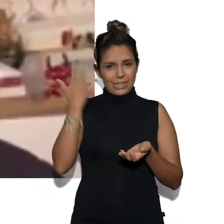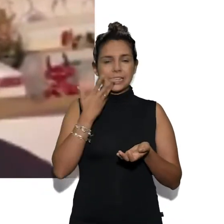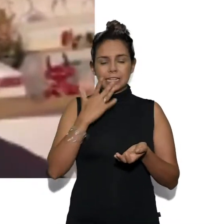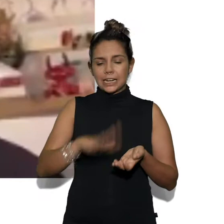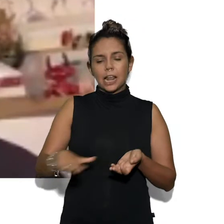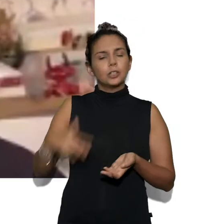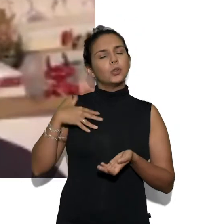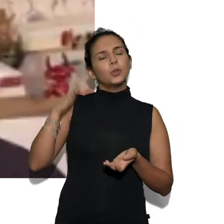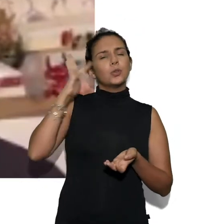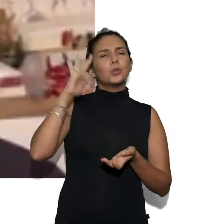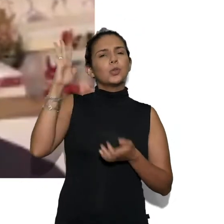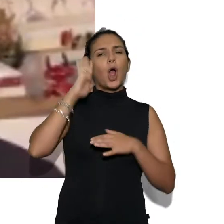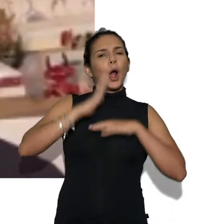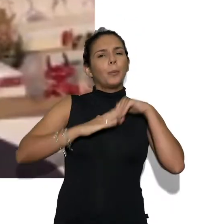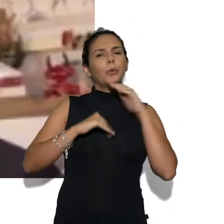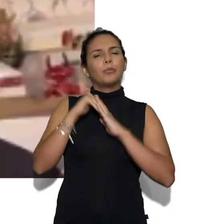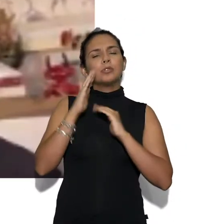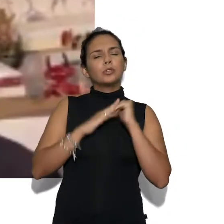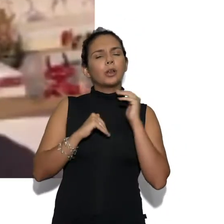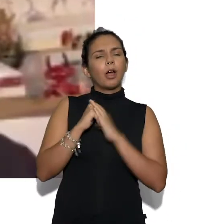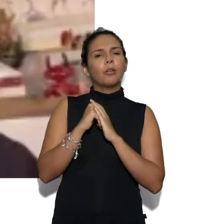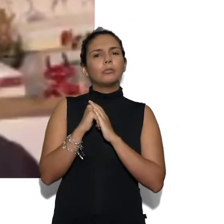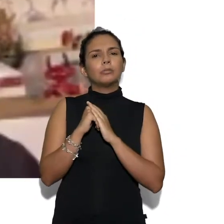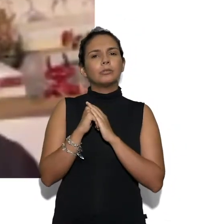percebi a magia das palavras,